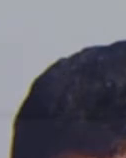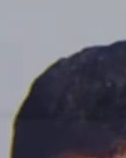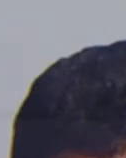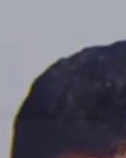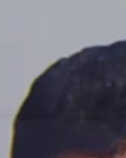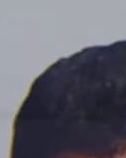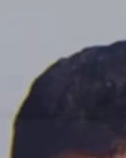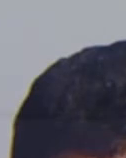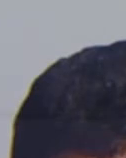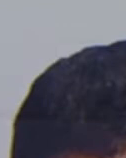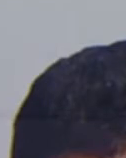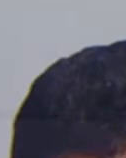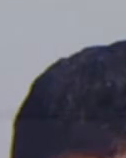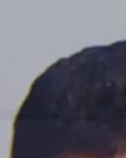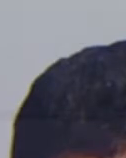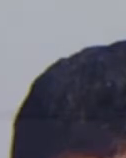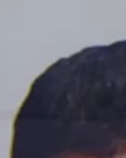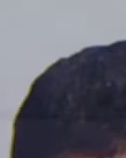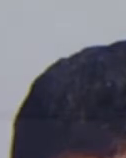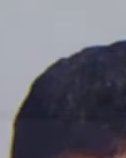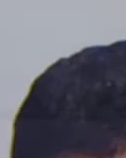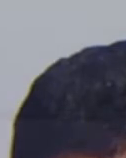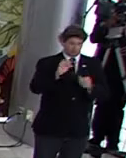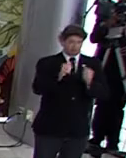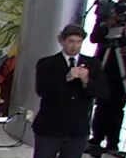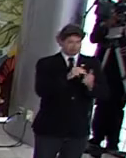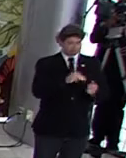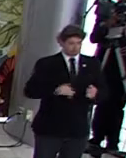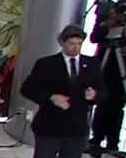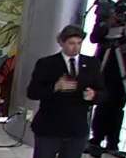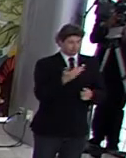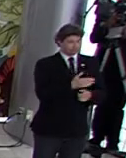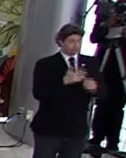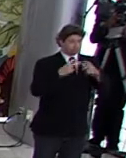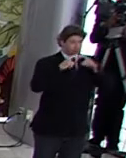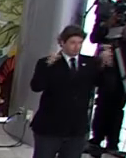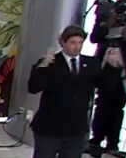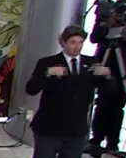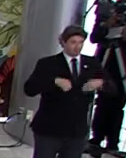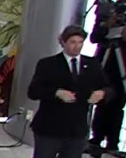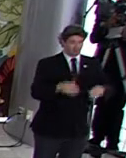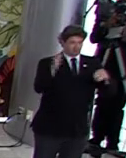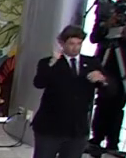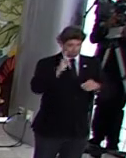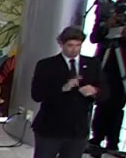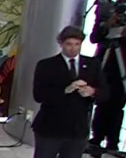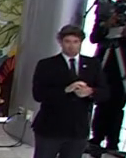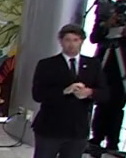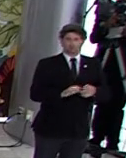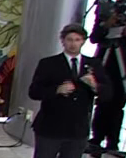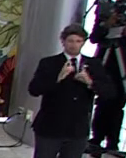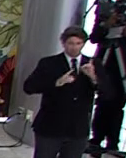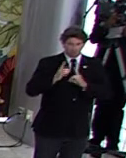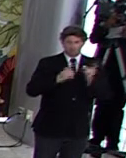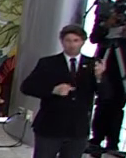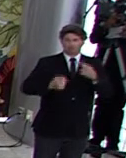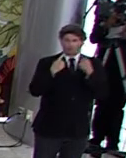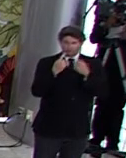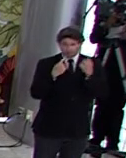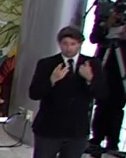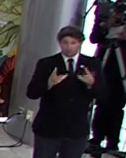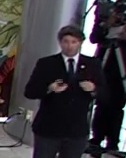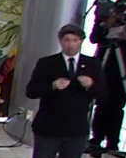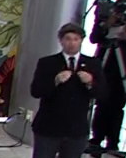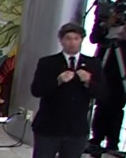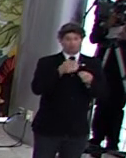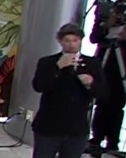o governo federal, com os ministros, com o Grito da Terra Brasil, dialogando, discutindo,